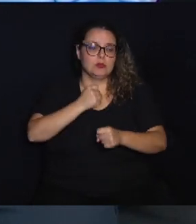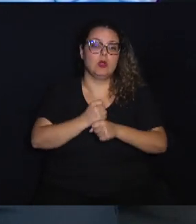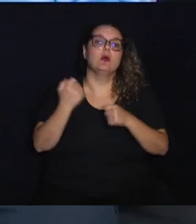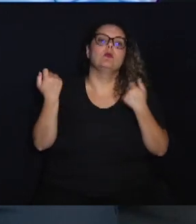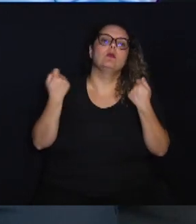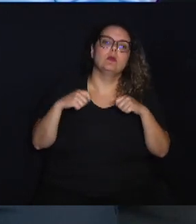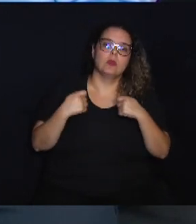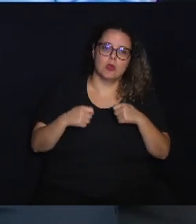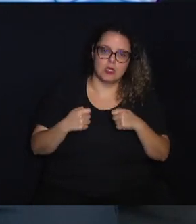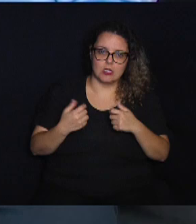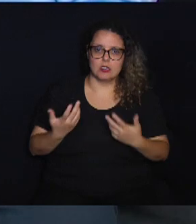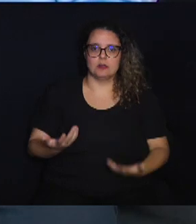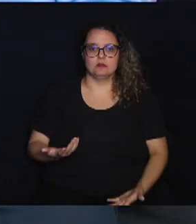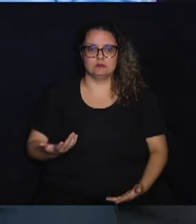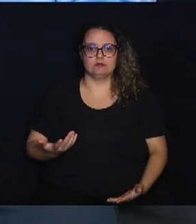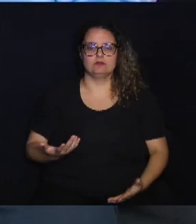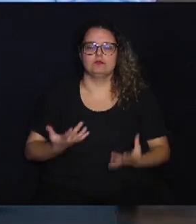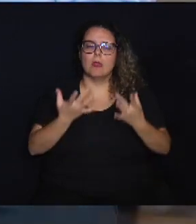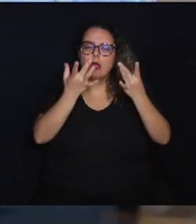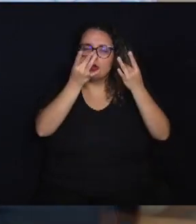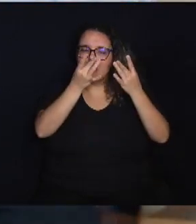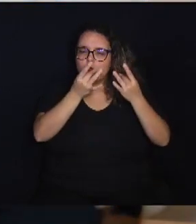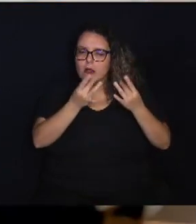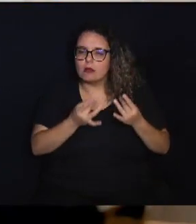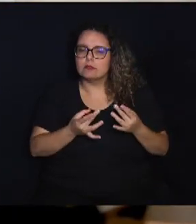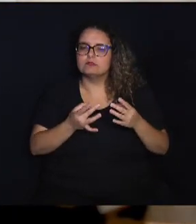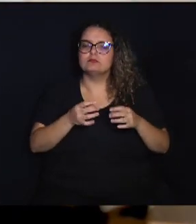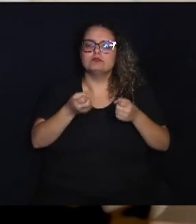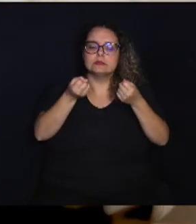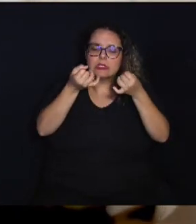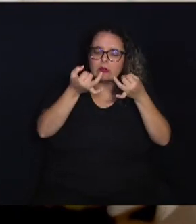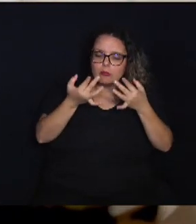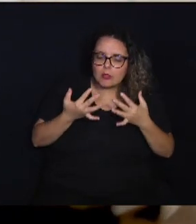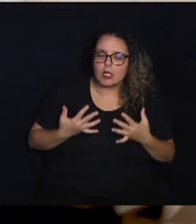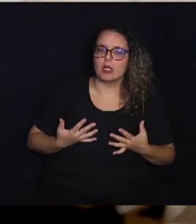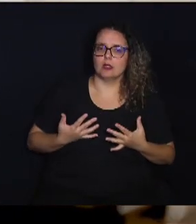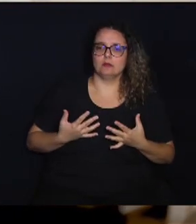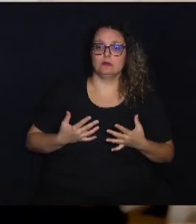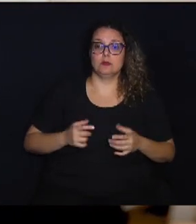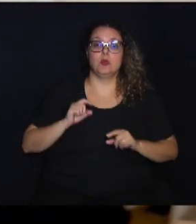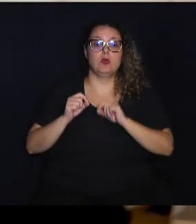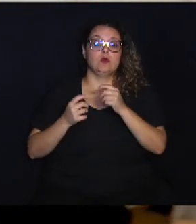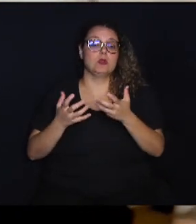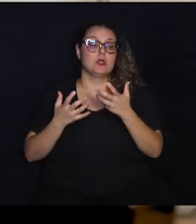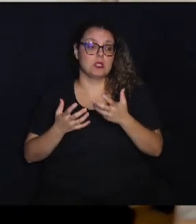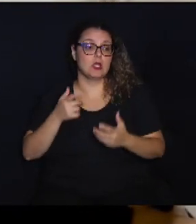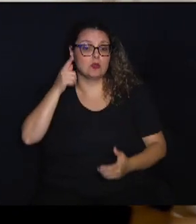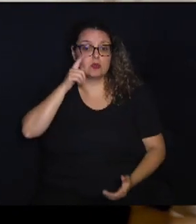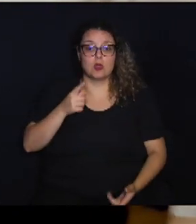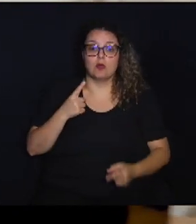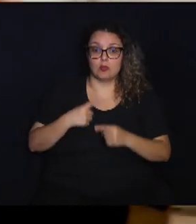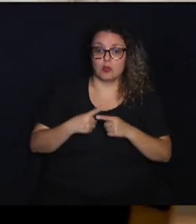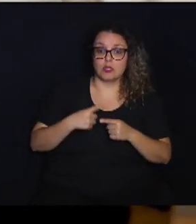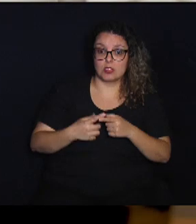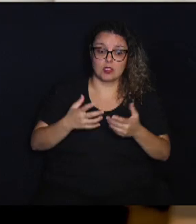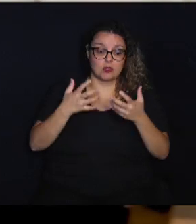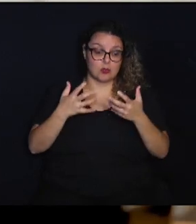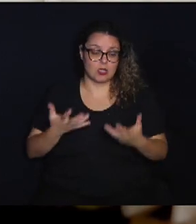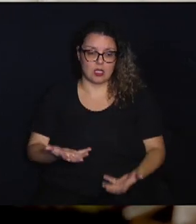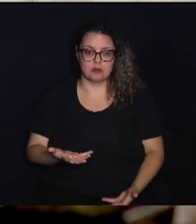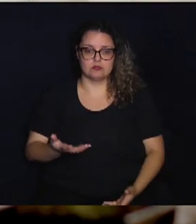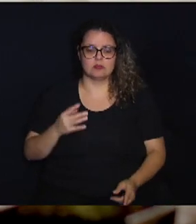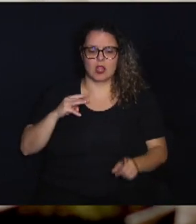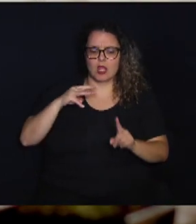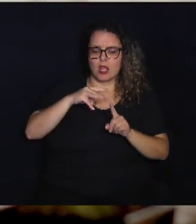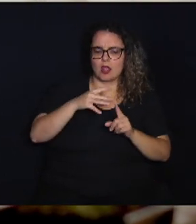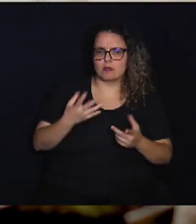precisam ser bem detalhadas, bem escritas, no que eu quero alcançar, por que eu quero. Aquela meta, ela